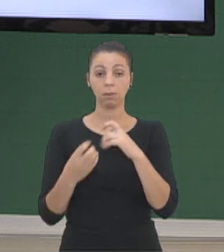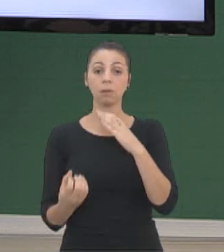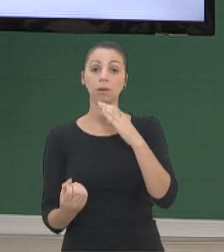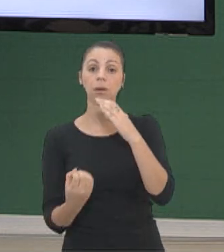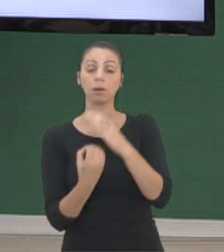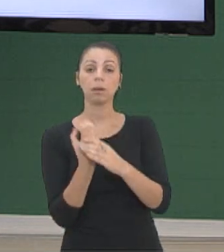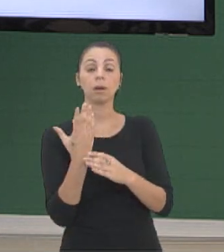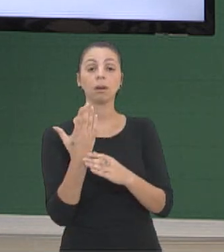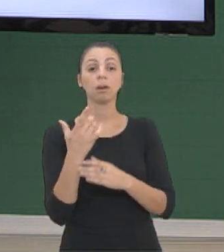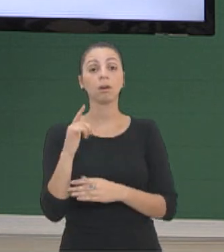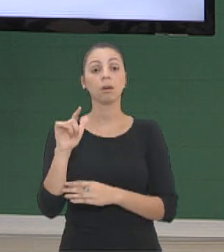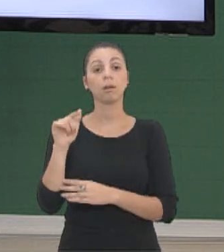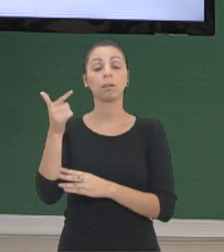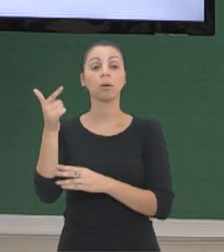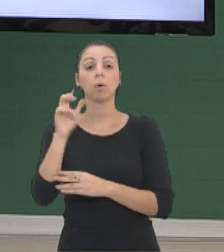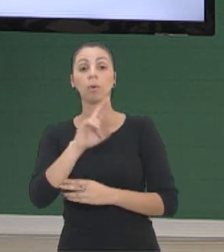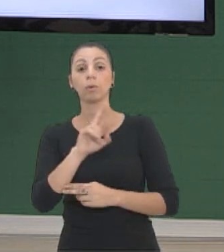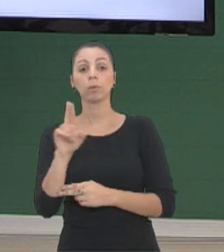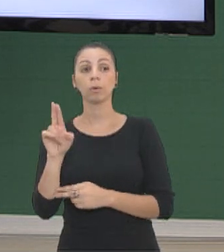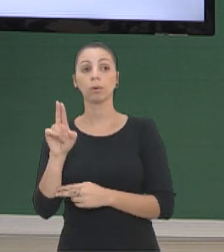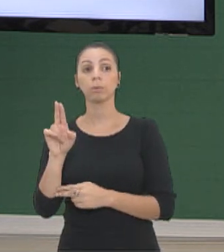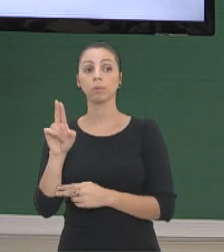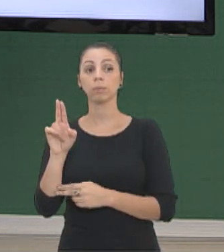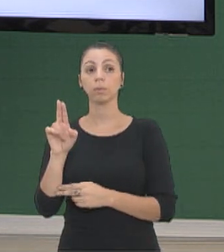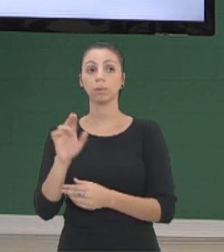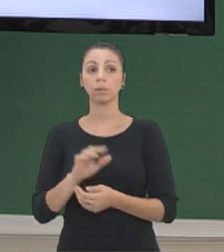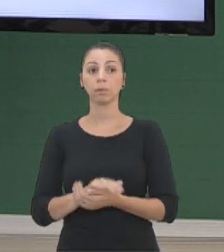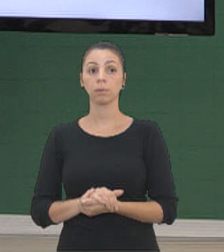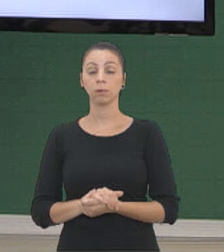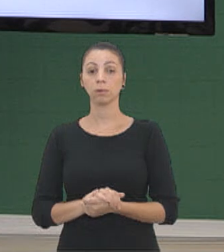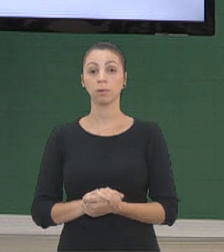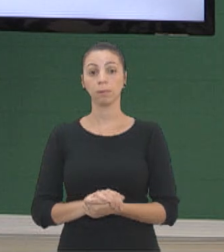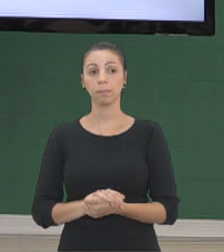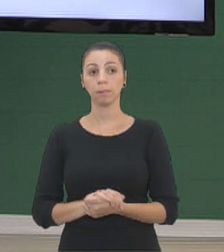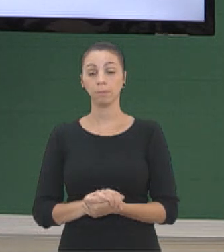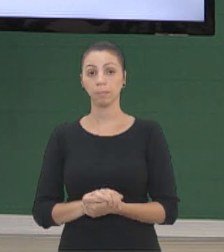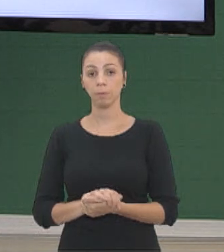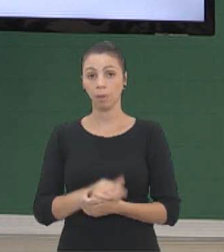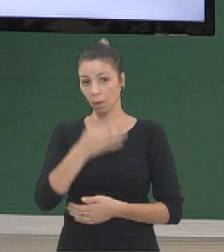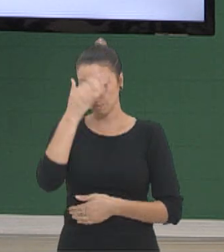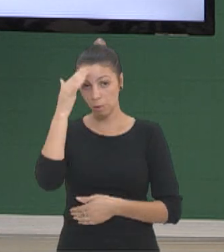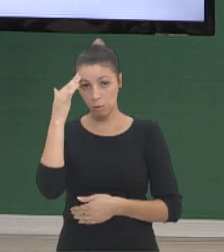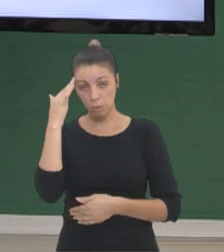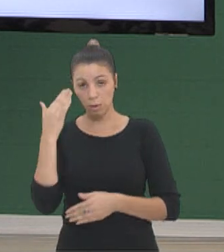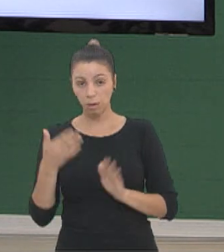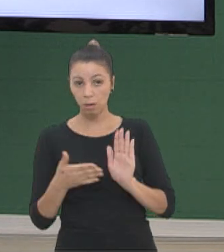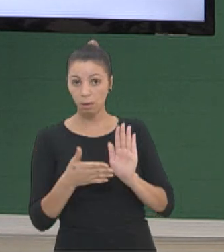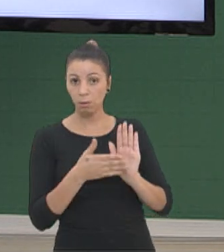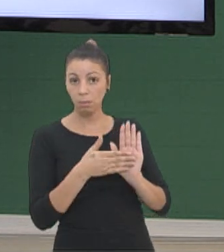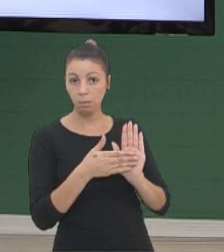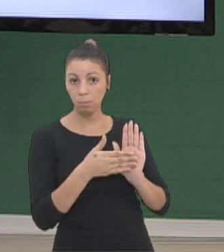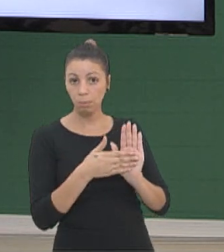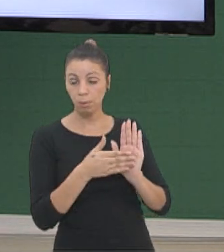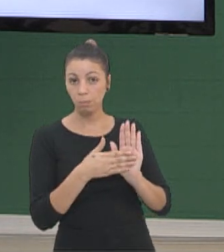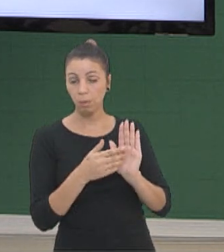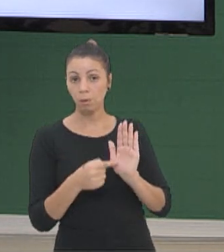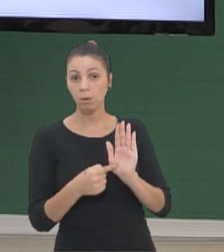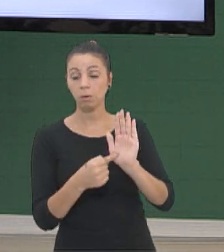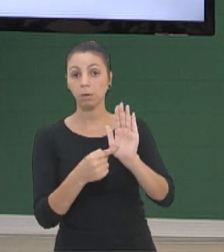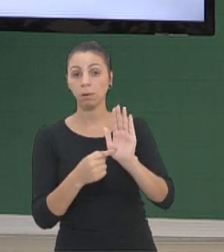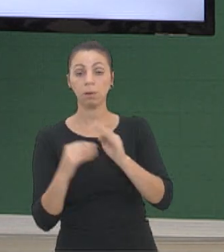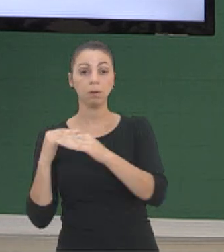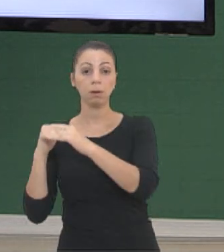um instrumento e batizou o instrumento com o nome da pessoa que sugeriu que houvesse um instrumento